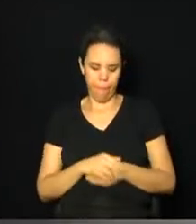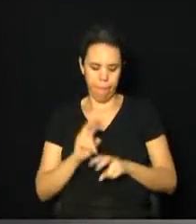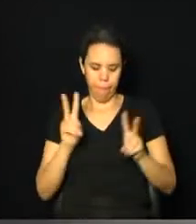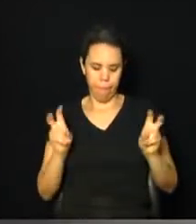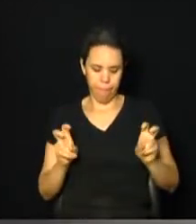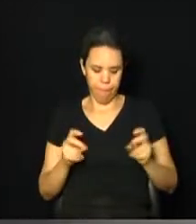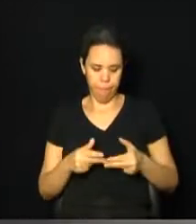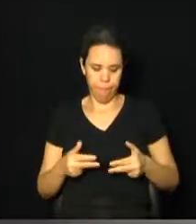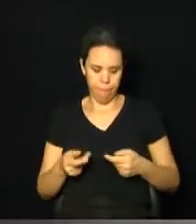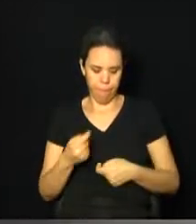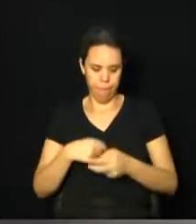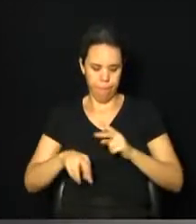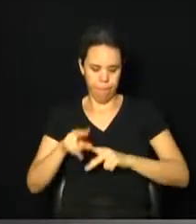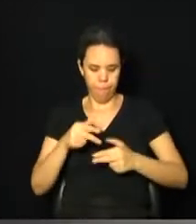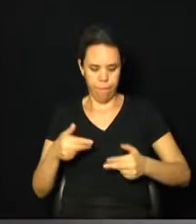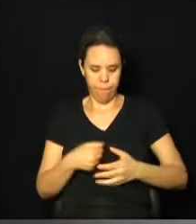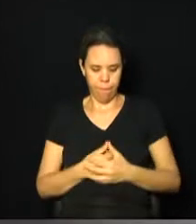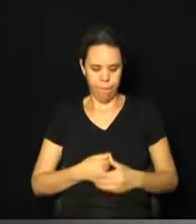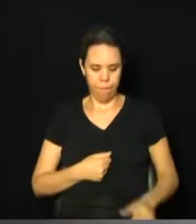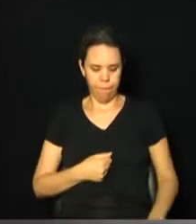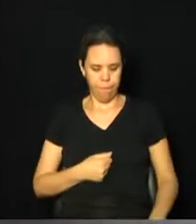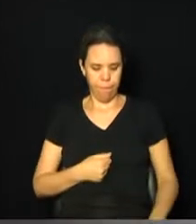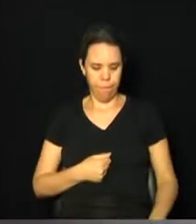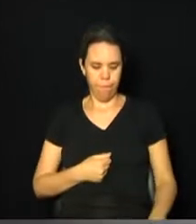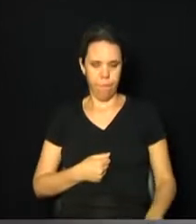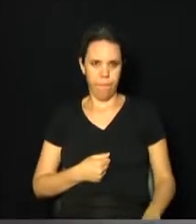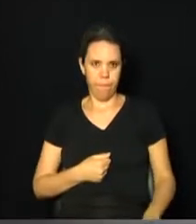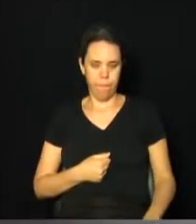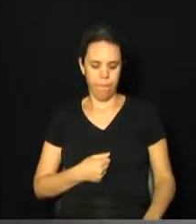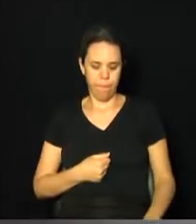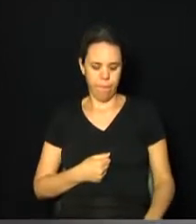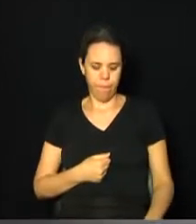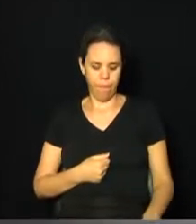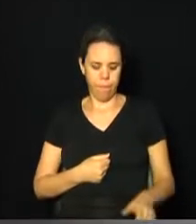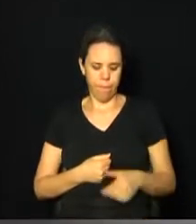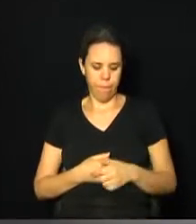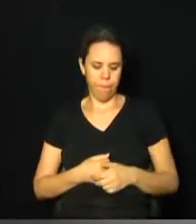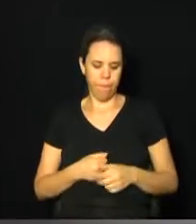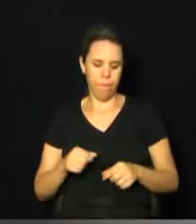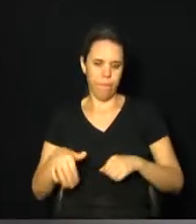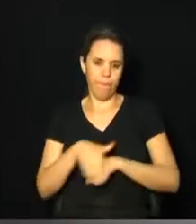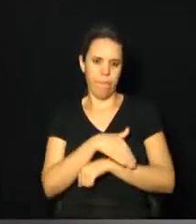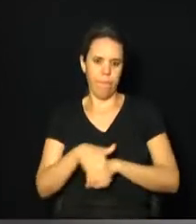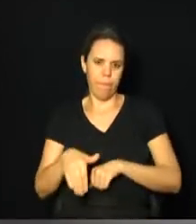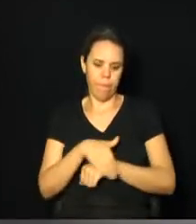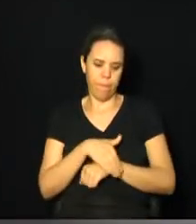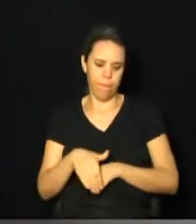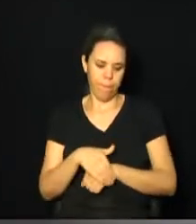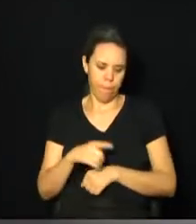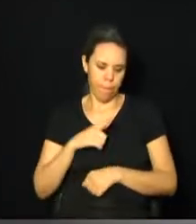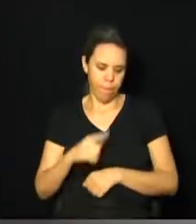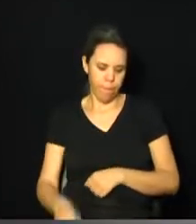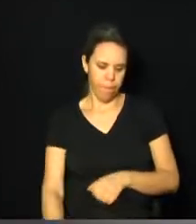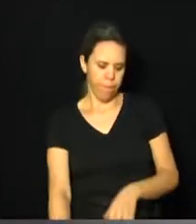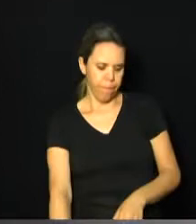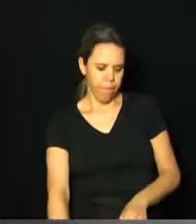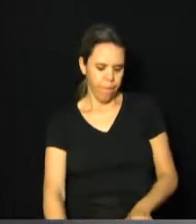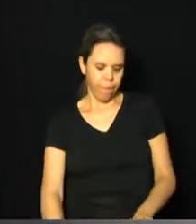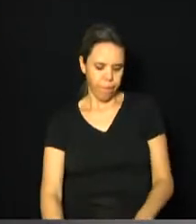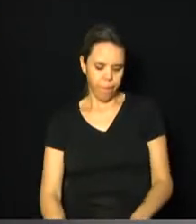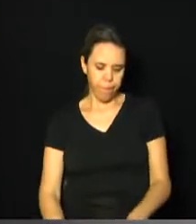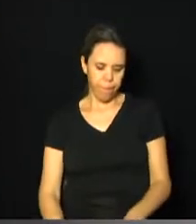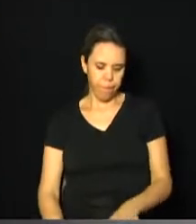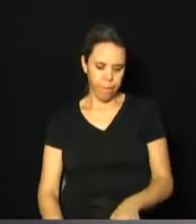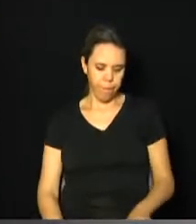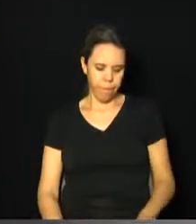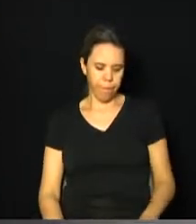à diversidade. Em relação ao rio, que a gente praticamente é cortado pelo